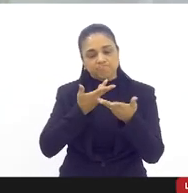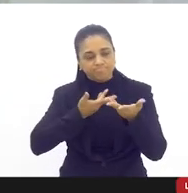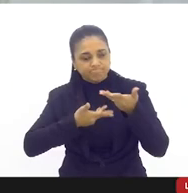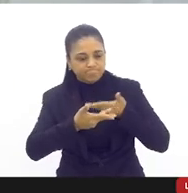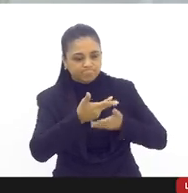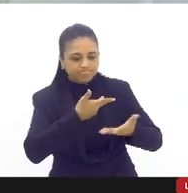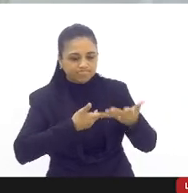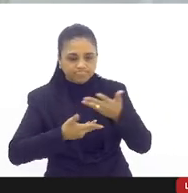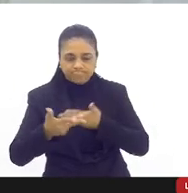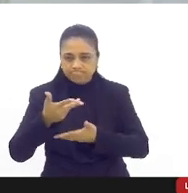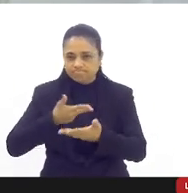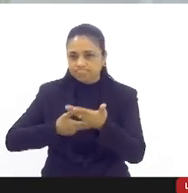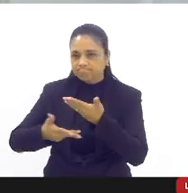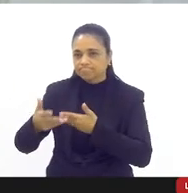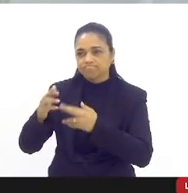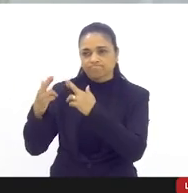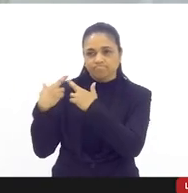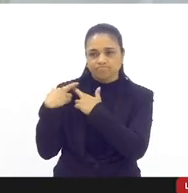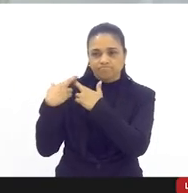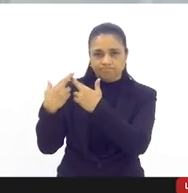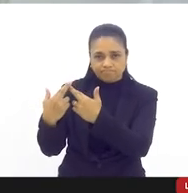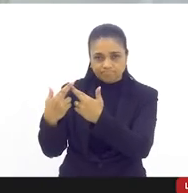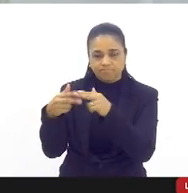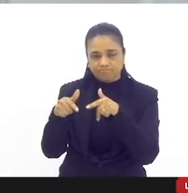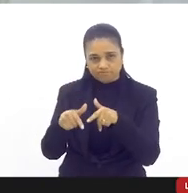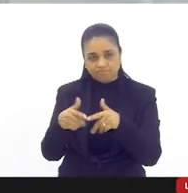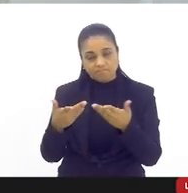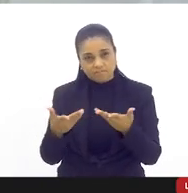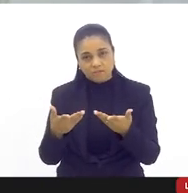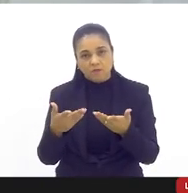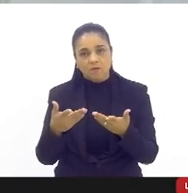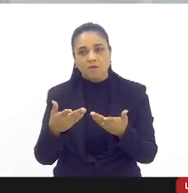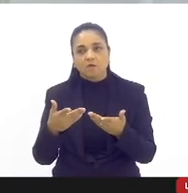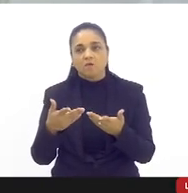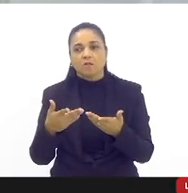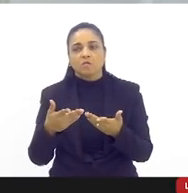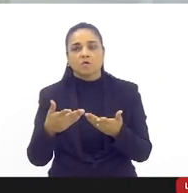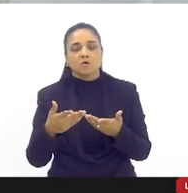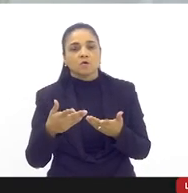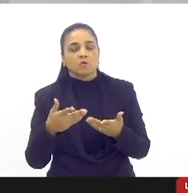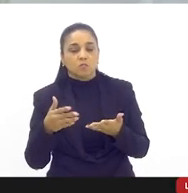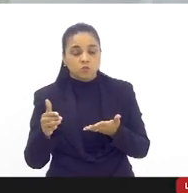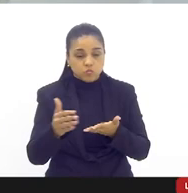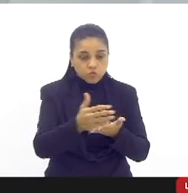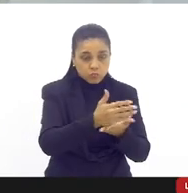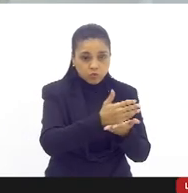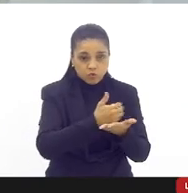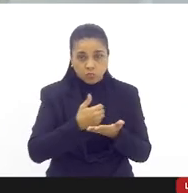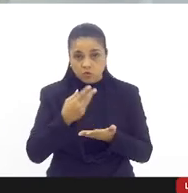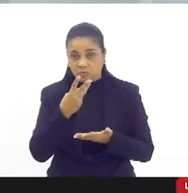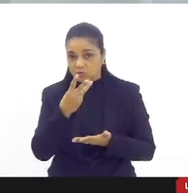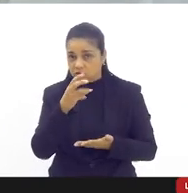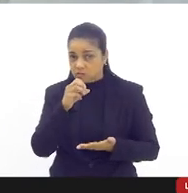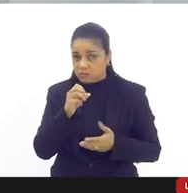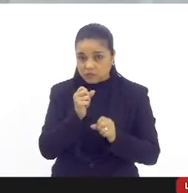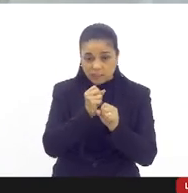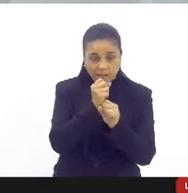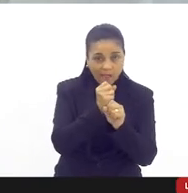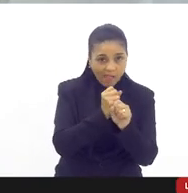entendem dos diversos agentes responsáveis por isso o saldo nos últimos 30 anos é positivo